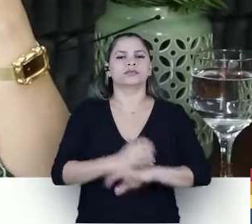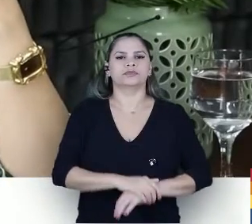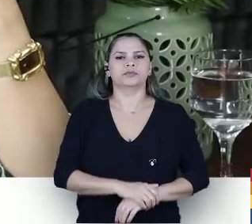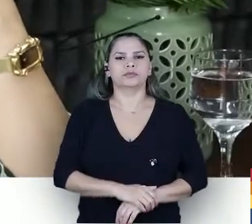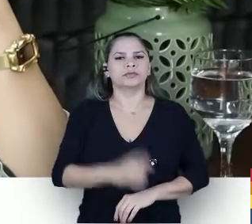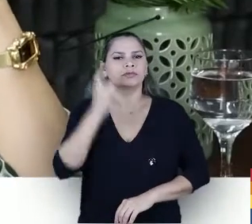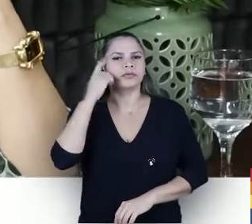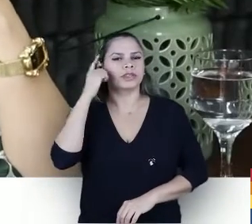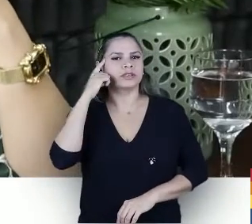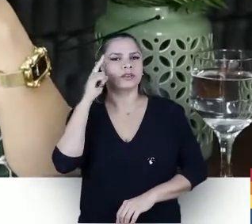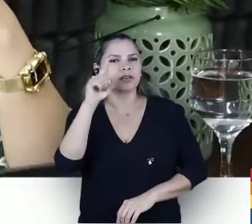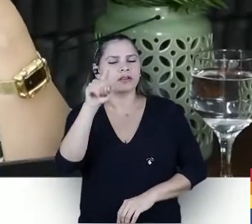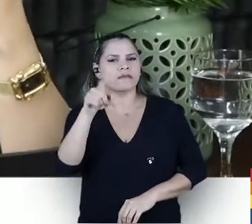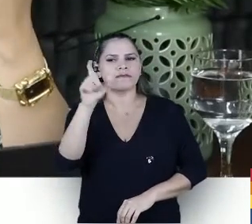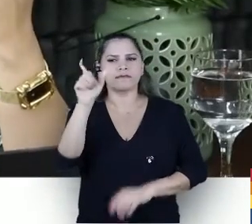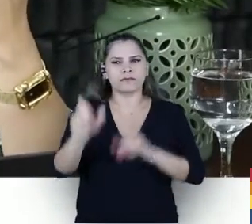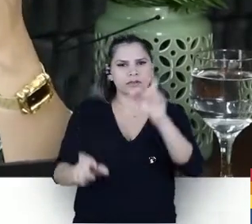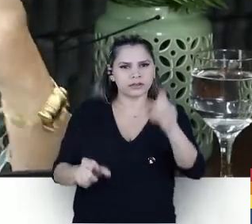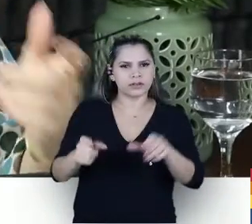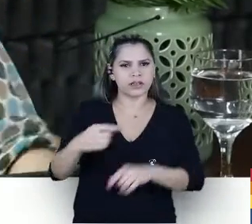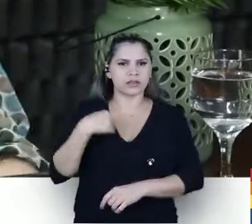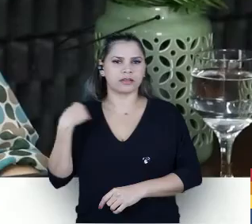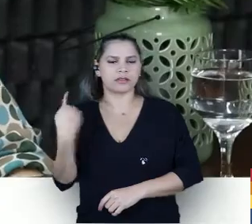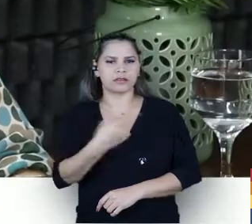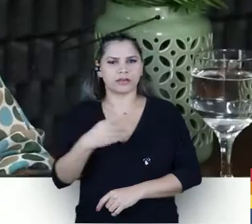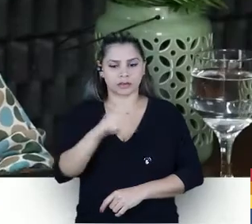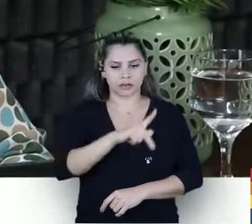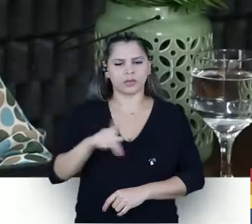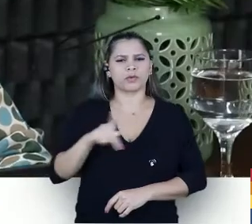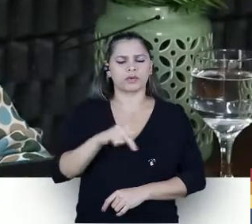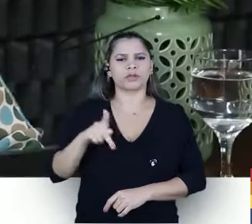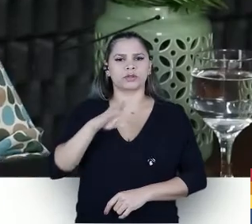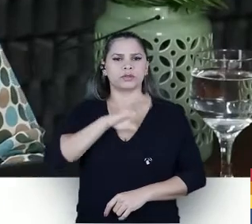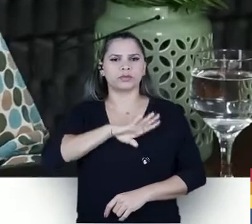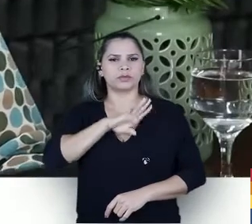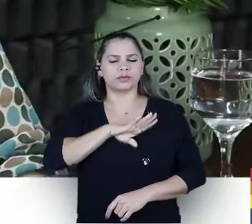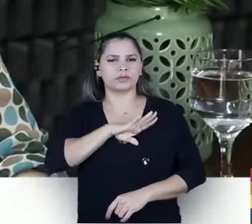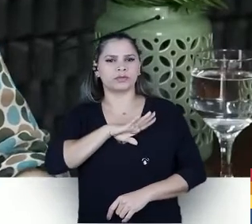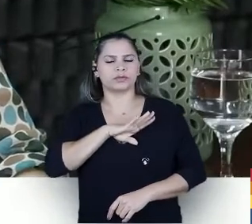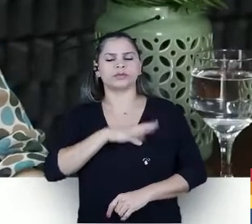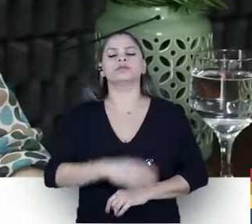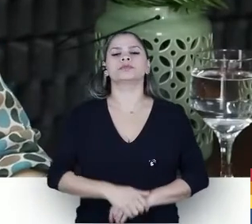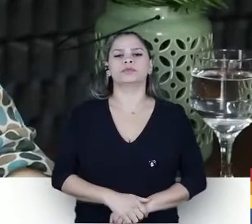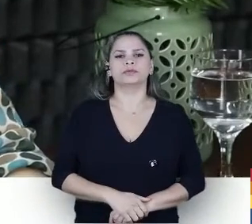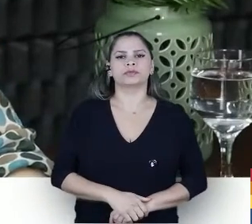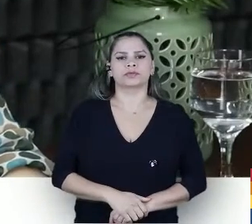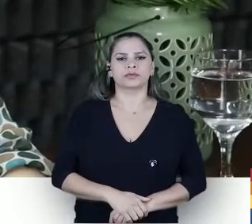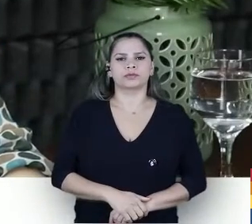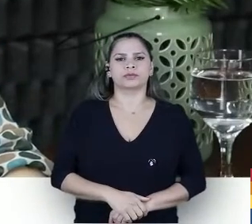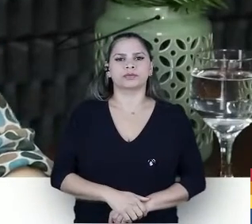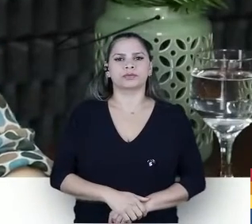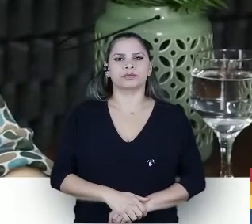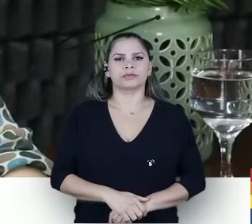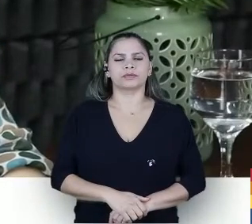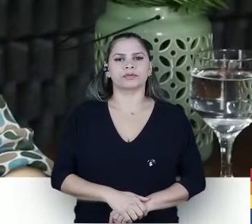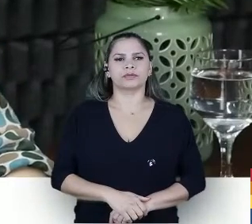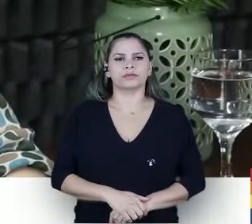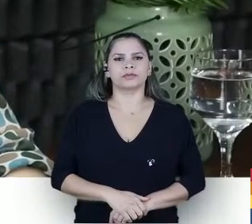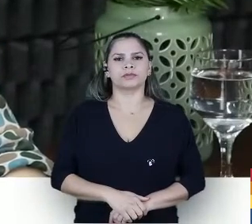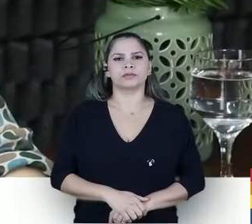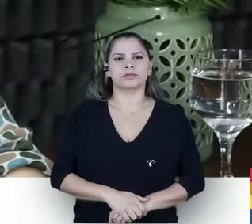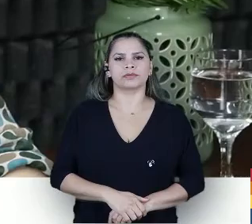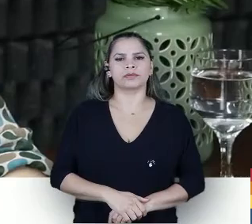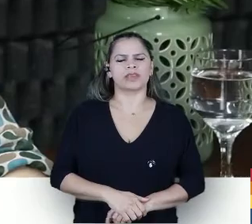Além disso, né, pensando aí nesse diálogo com outras áreas, e pensando em você, né, em